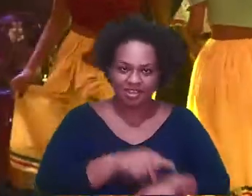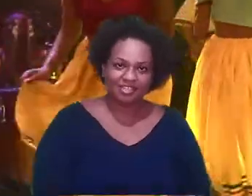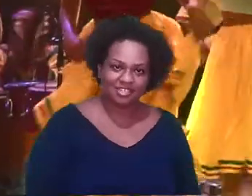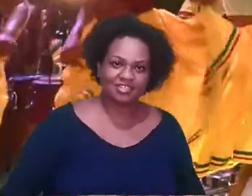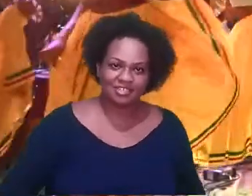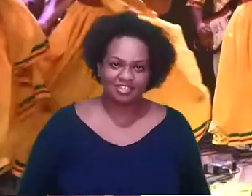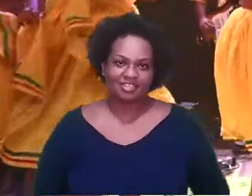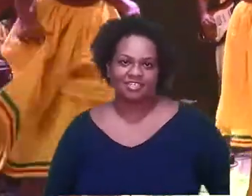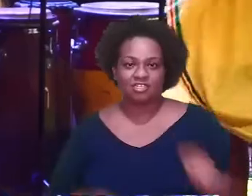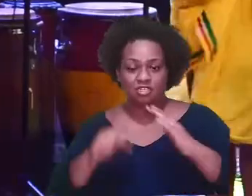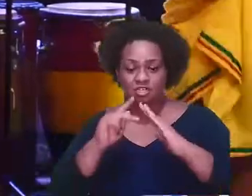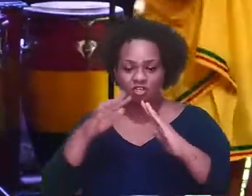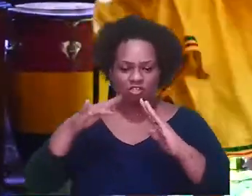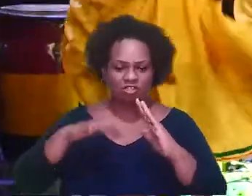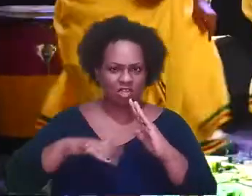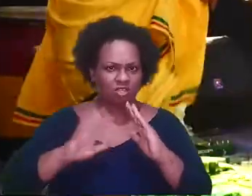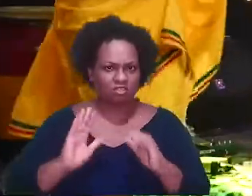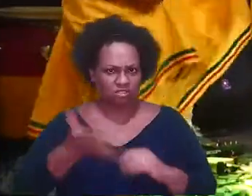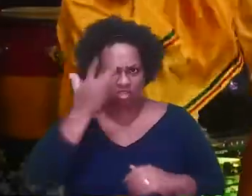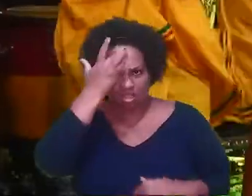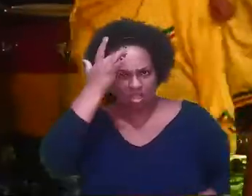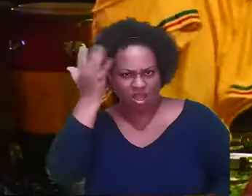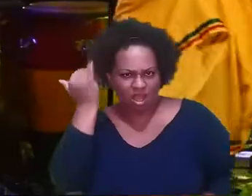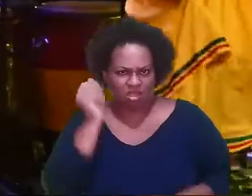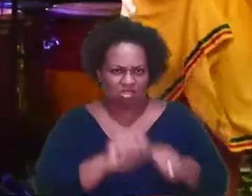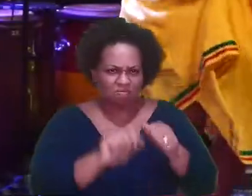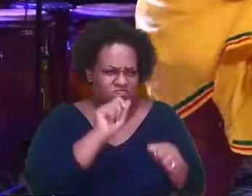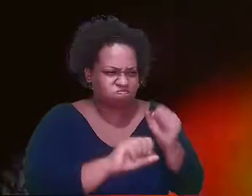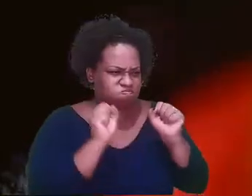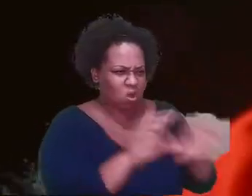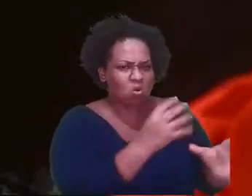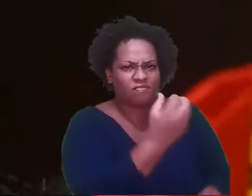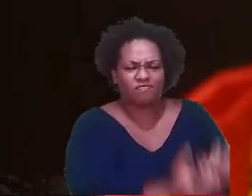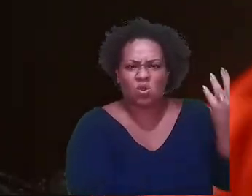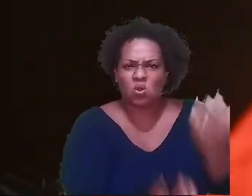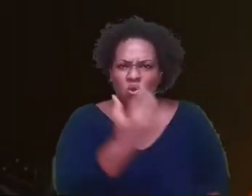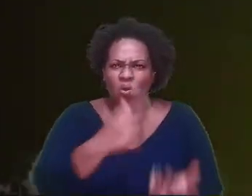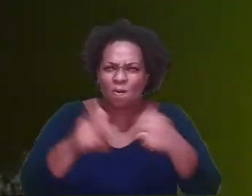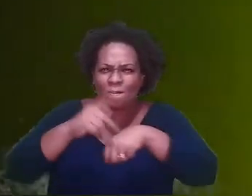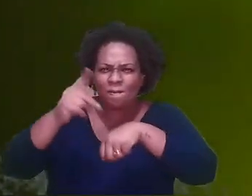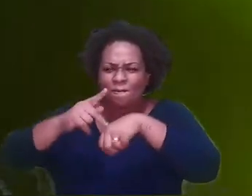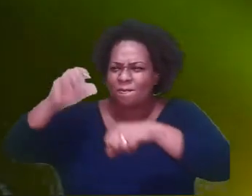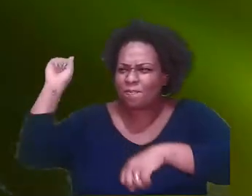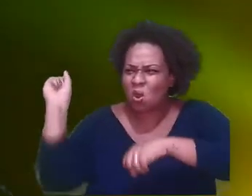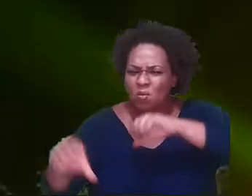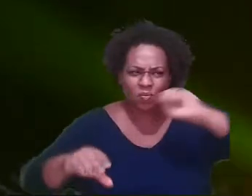nossos terreiros estão sendo incendiados, nossos terreiros estão sendo apedrejados.